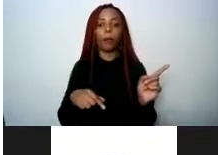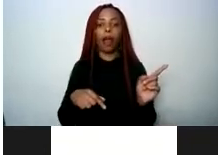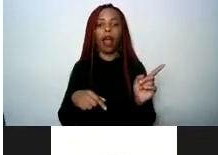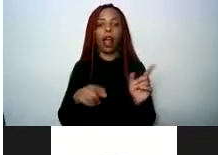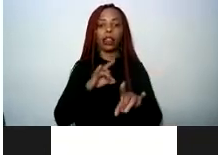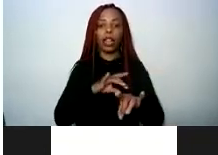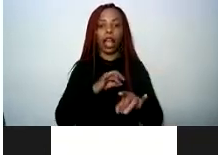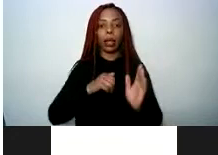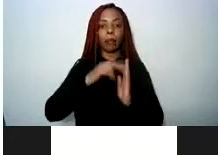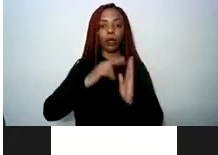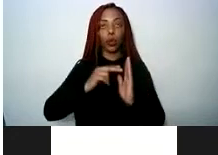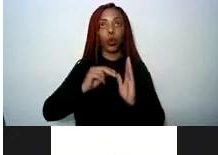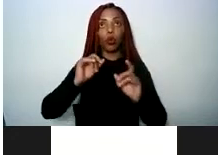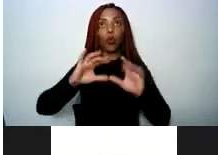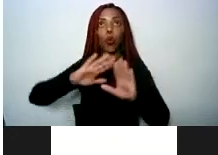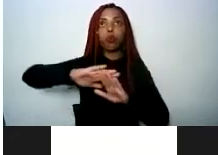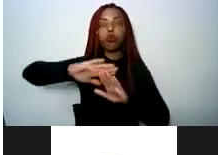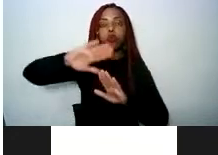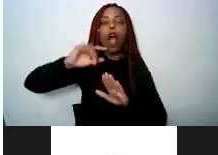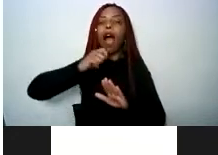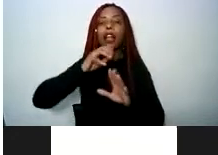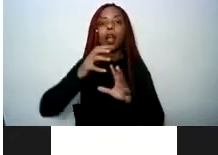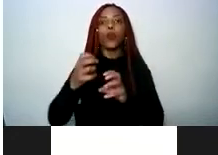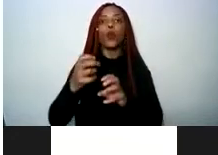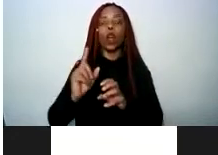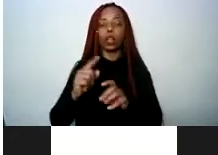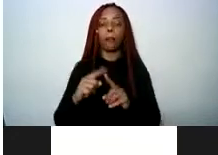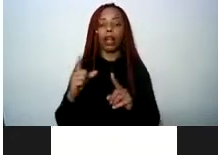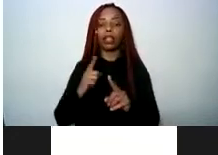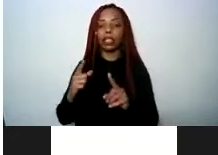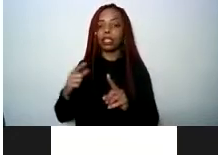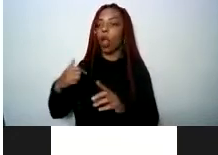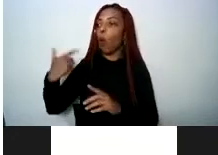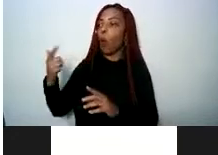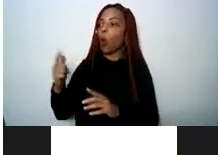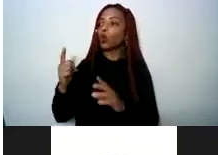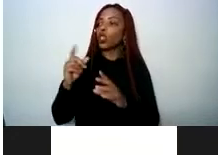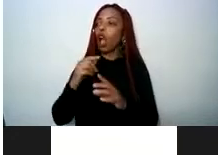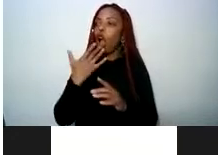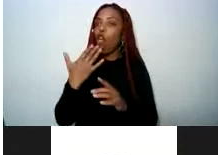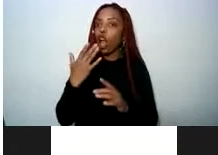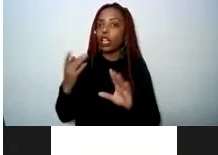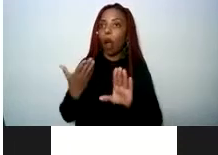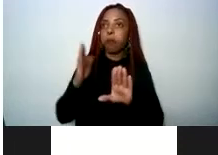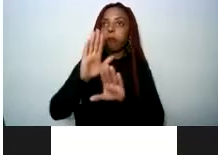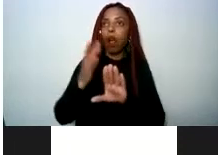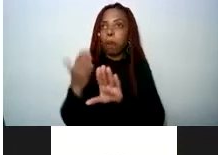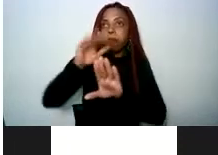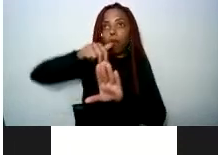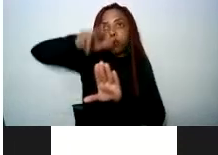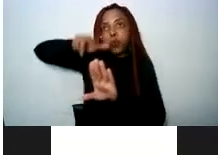reboco fresco em diversas camadas de reboco colorido uma acima da outra e é possível ver pela